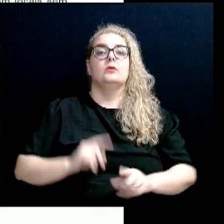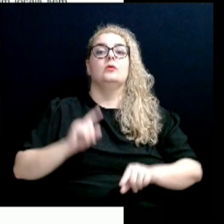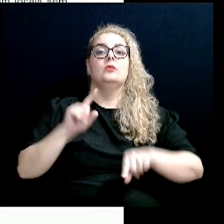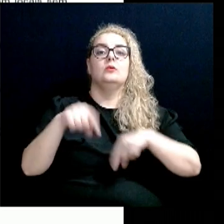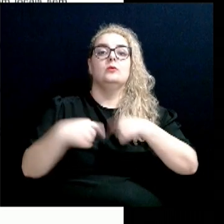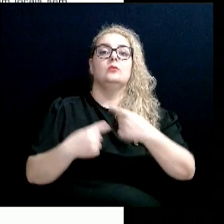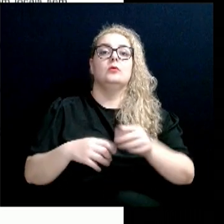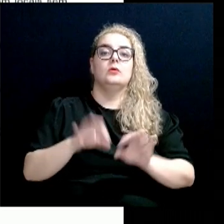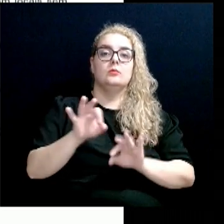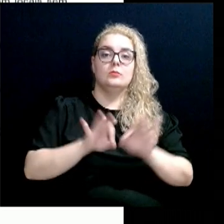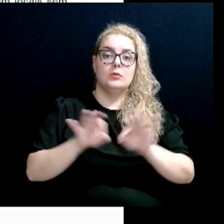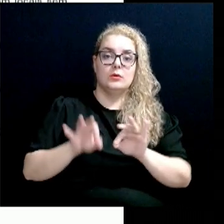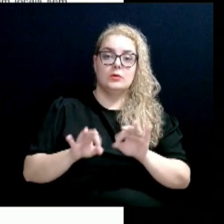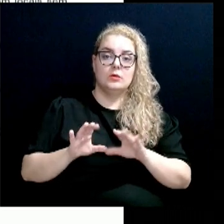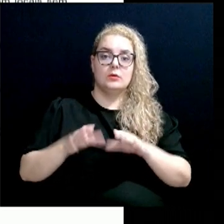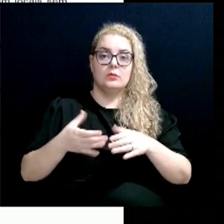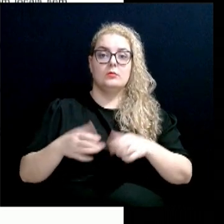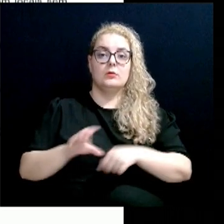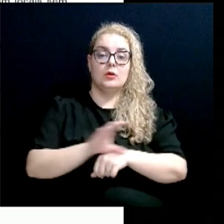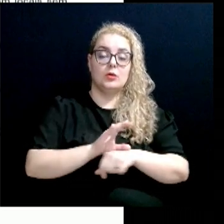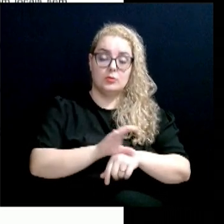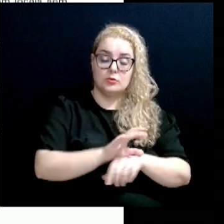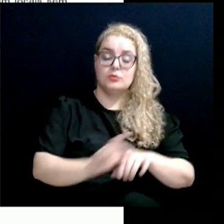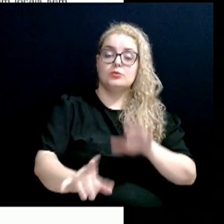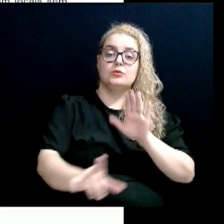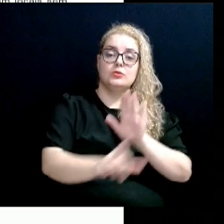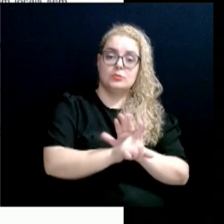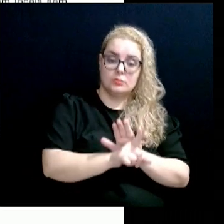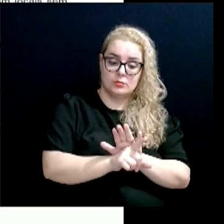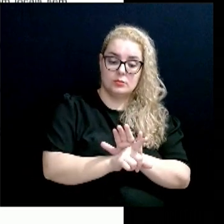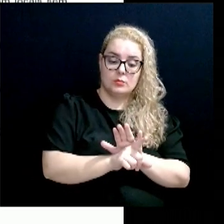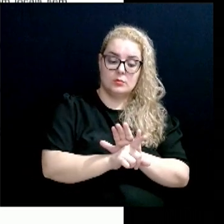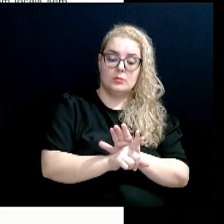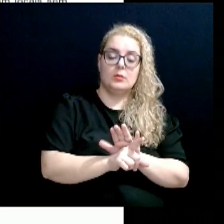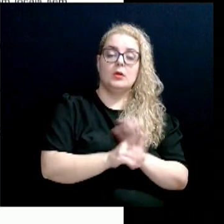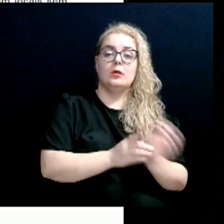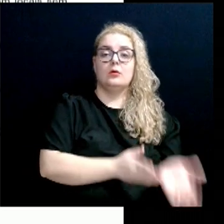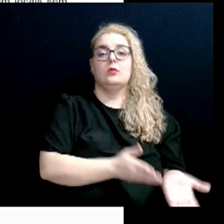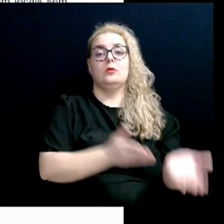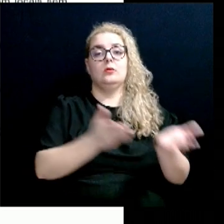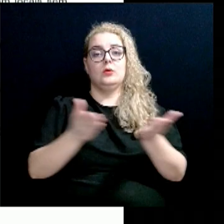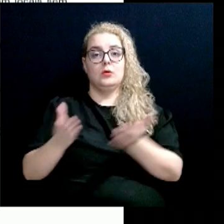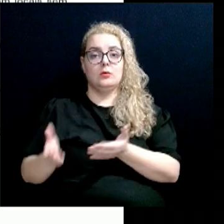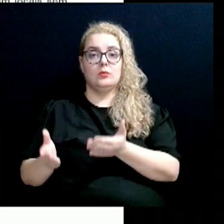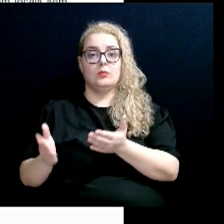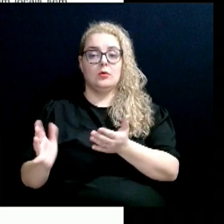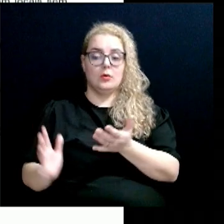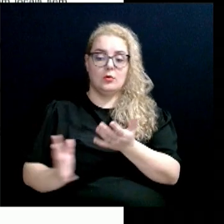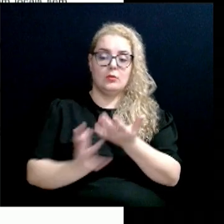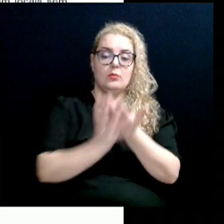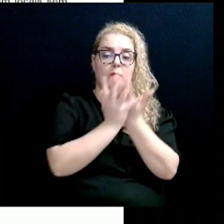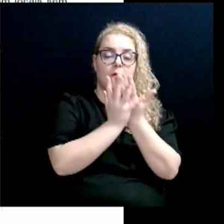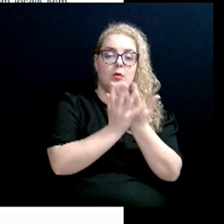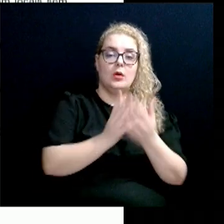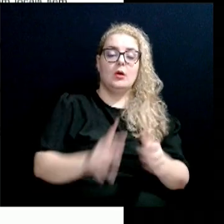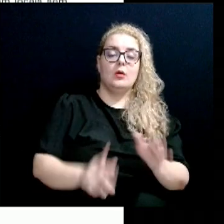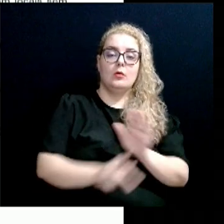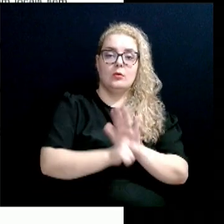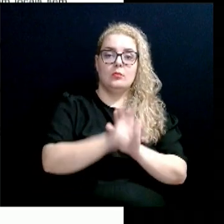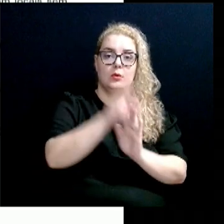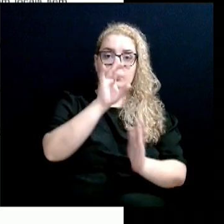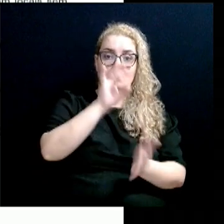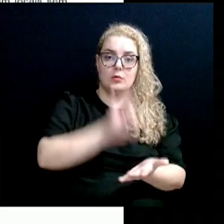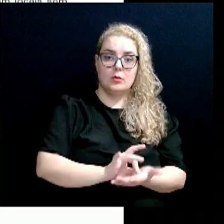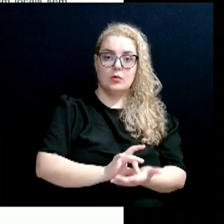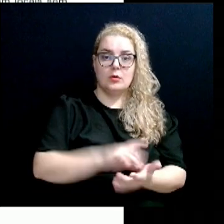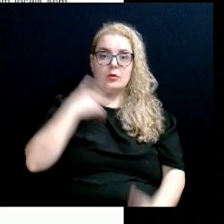de Constituição e Legalidade, que ele foi apensado ao projeto original do vereador Herbert Ganem,